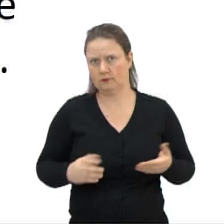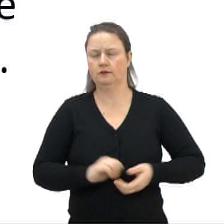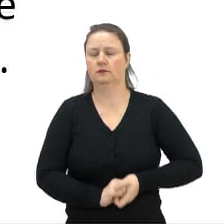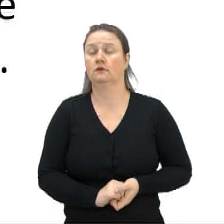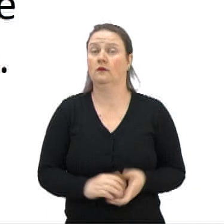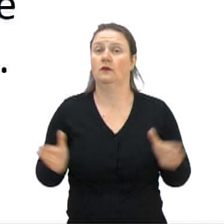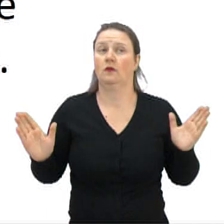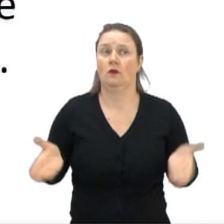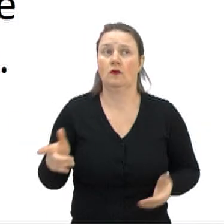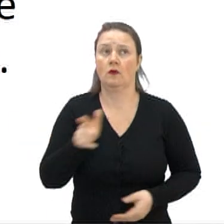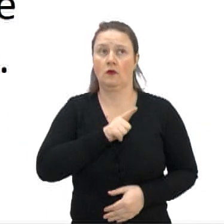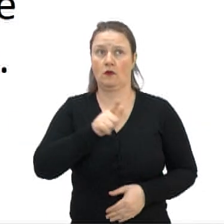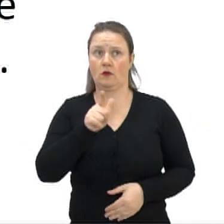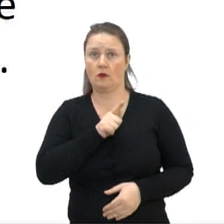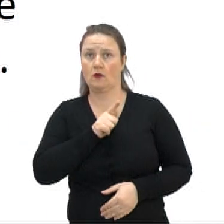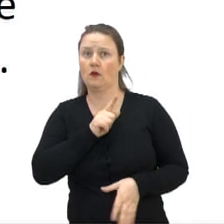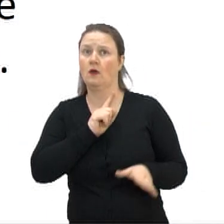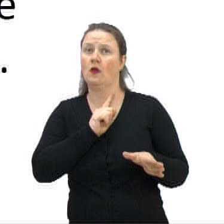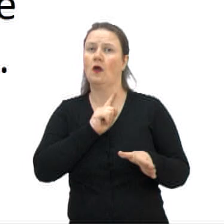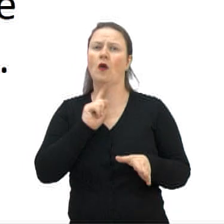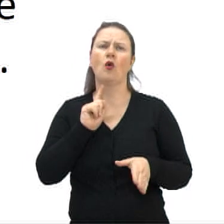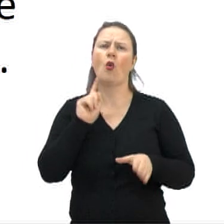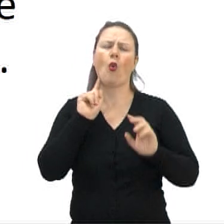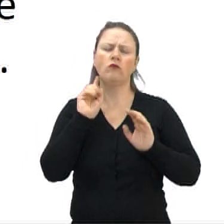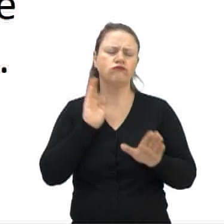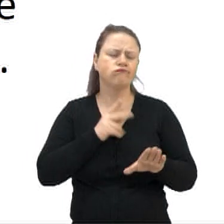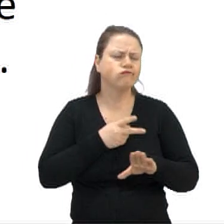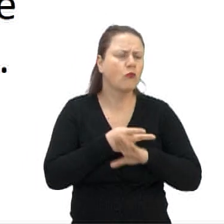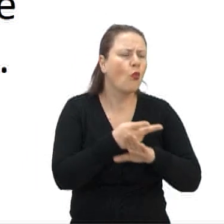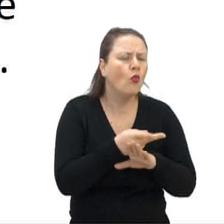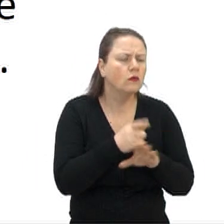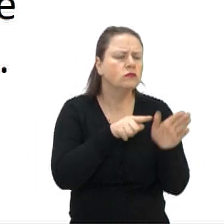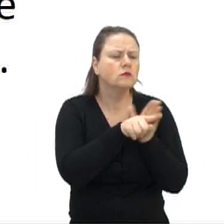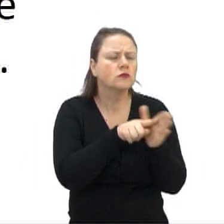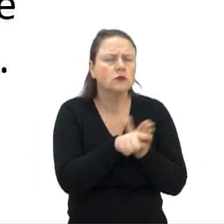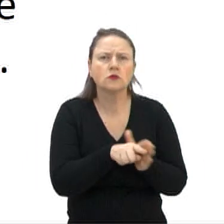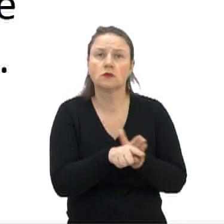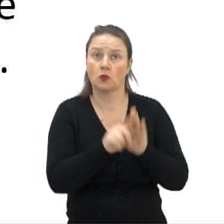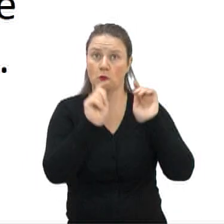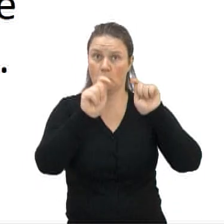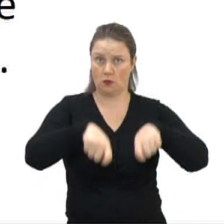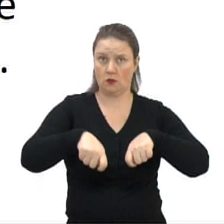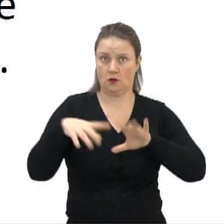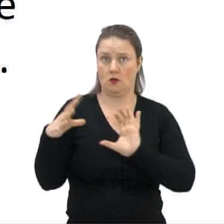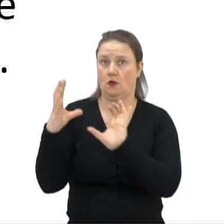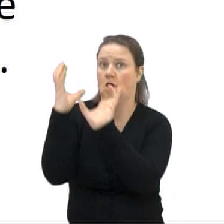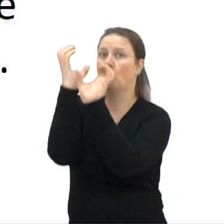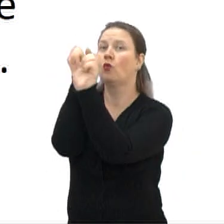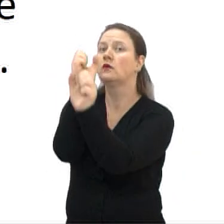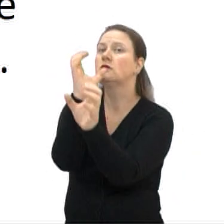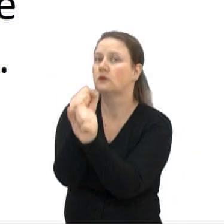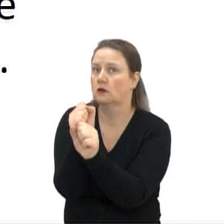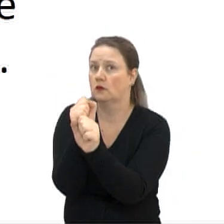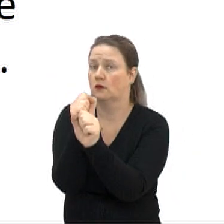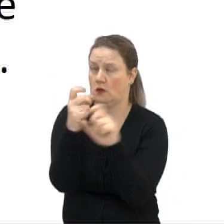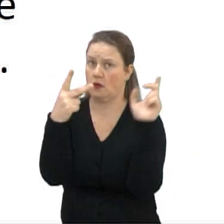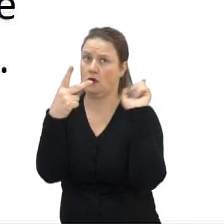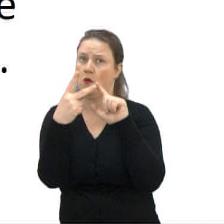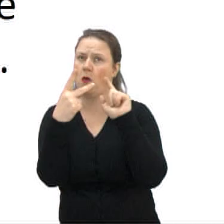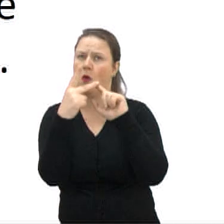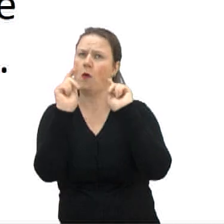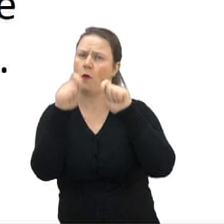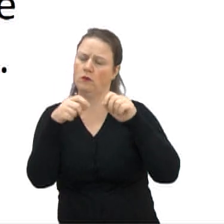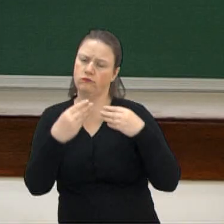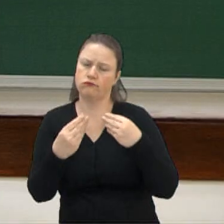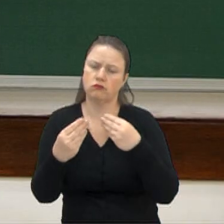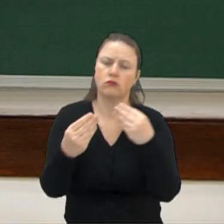Nós temos aqui, ó, a abordagem das pesquisas, elas podem ser tanto quantitativa como qualitativa.